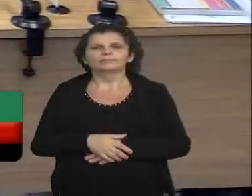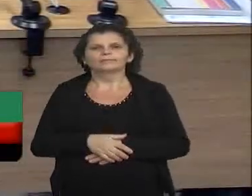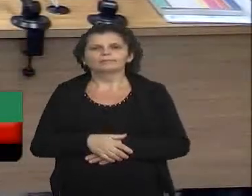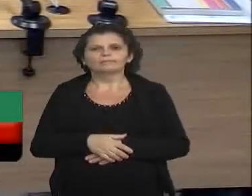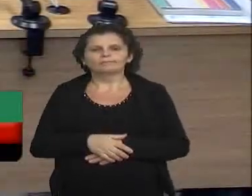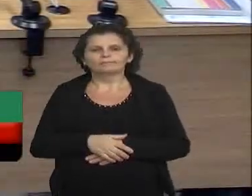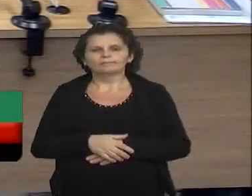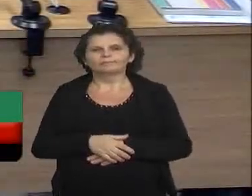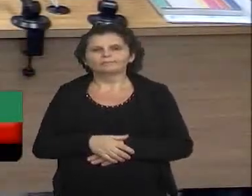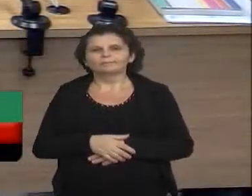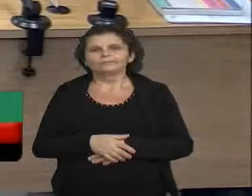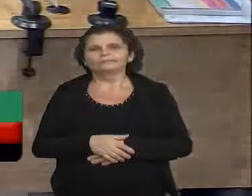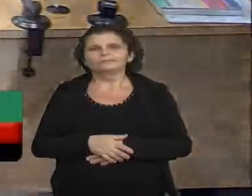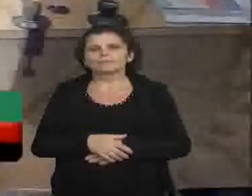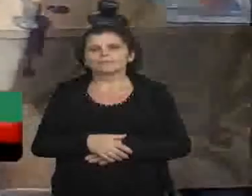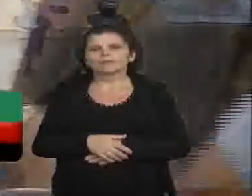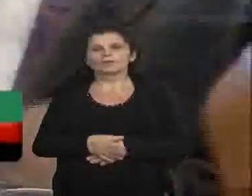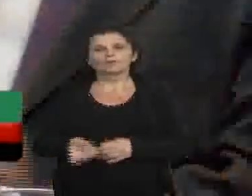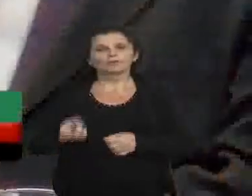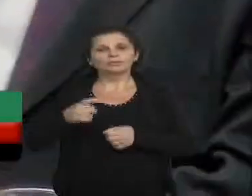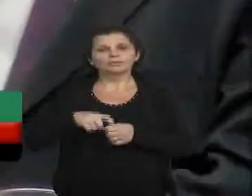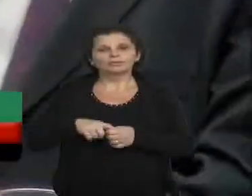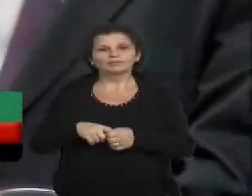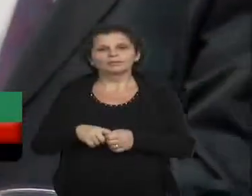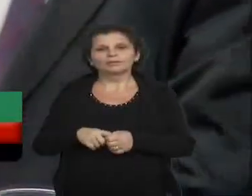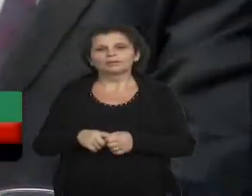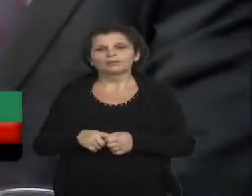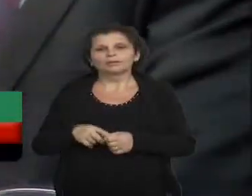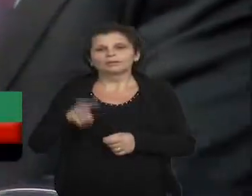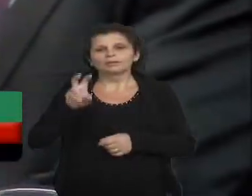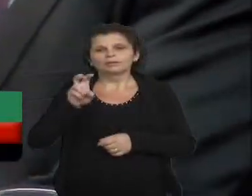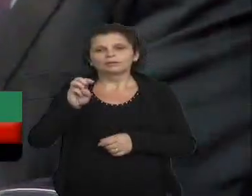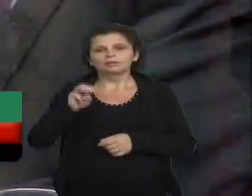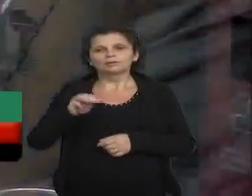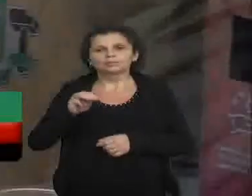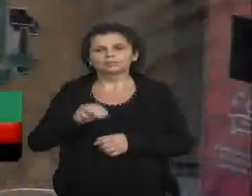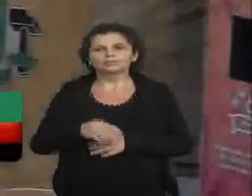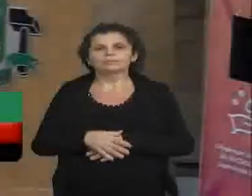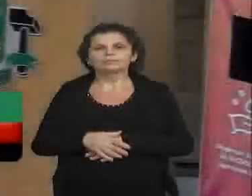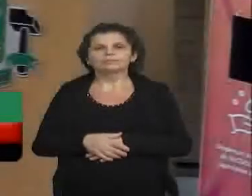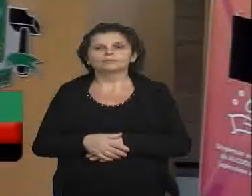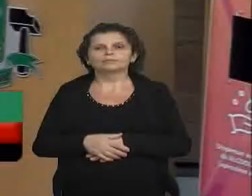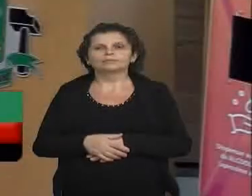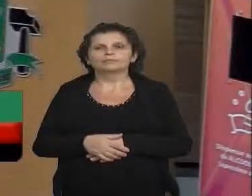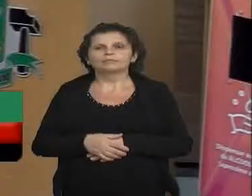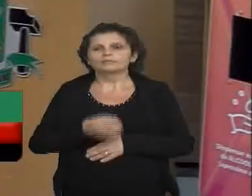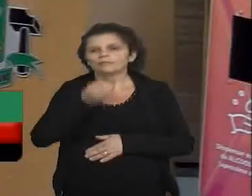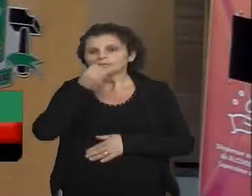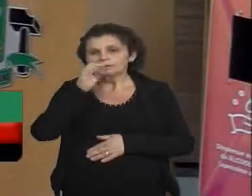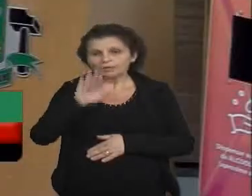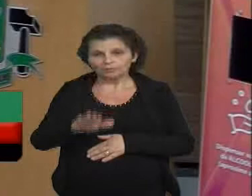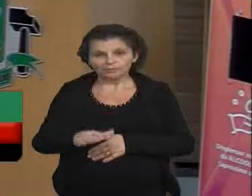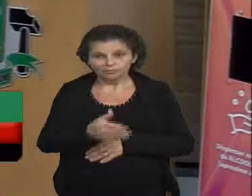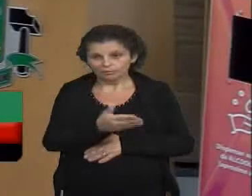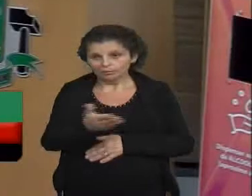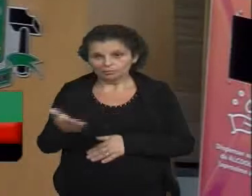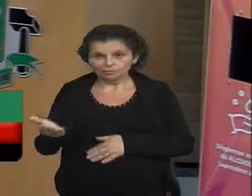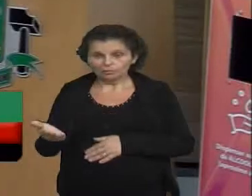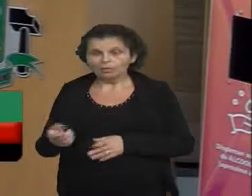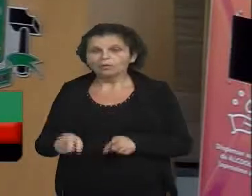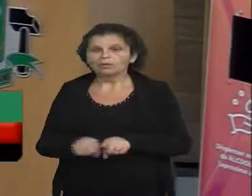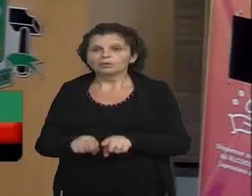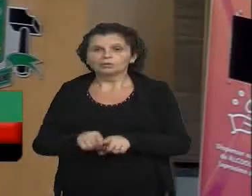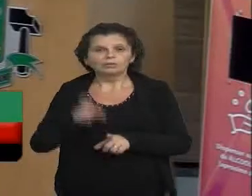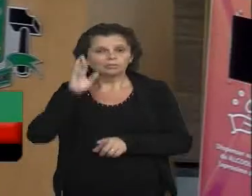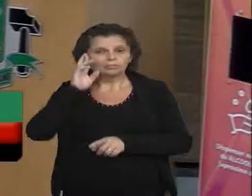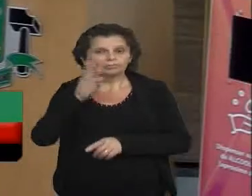quero corrigir. Pelé, Vossa Excelência dispõe de 5 minutos, meu amigo. Boa tarde, senhor presidente. Boa tarde, membros da mesa,